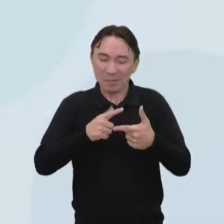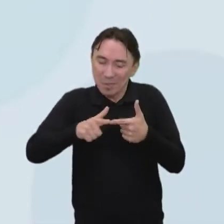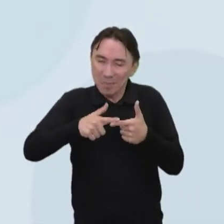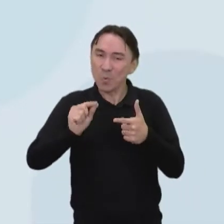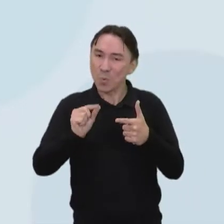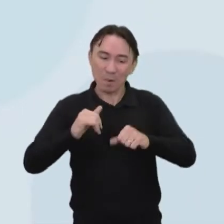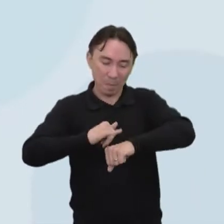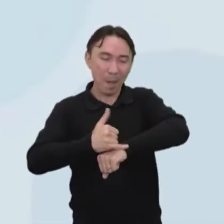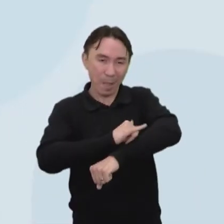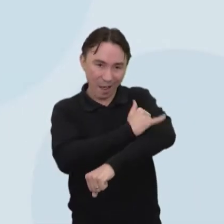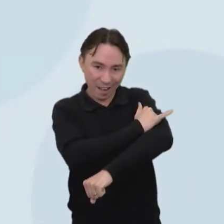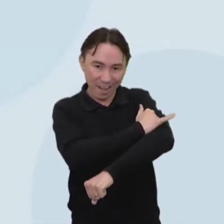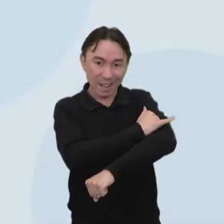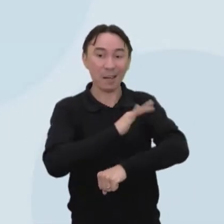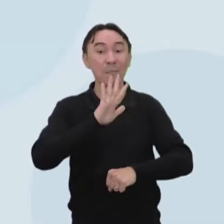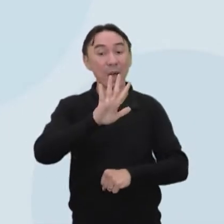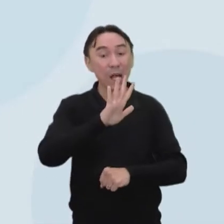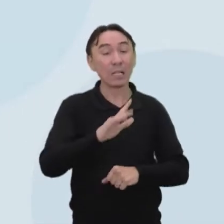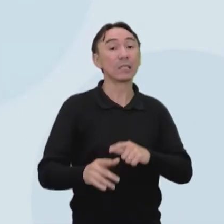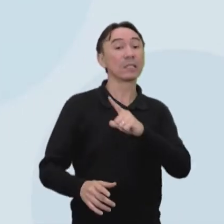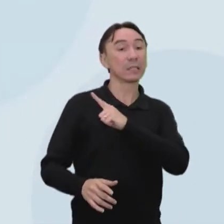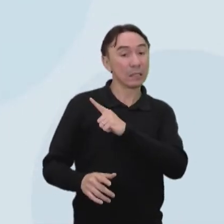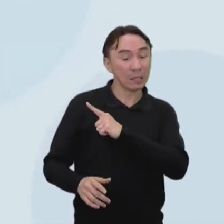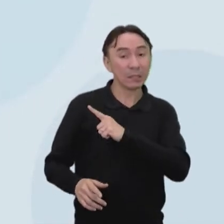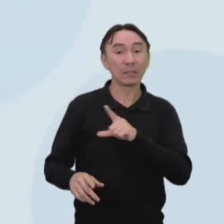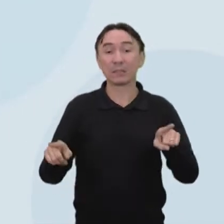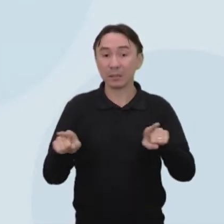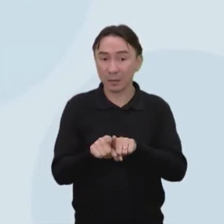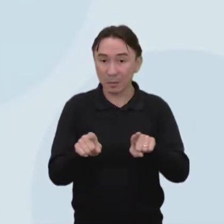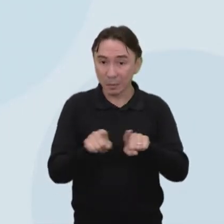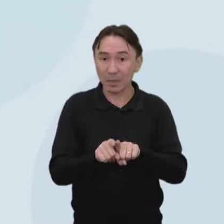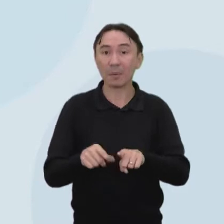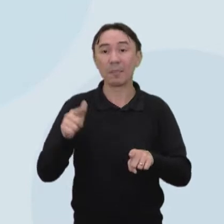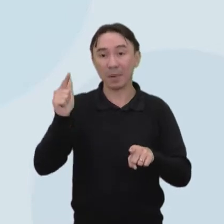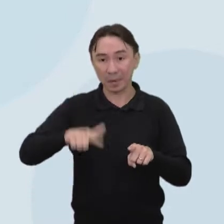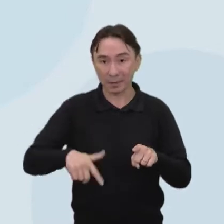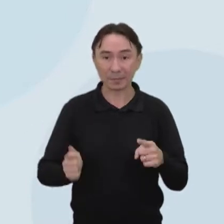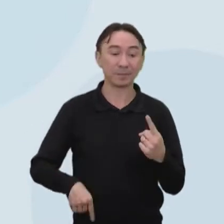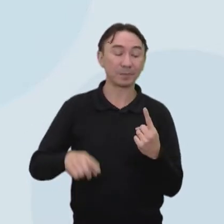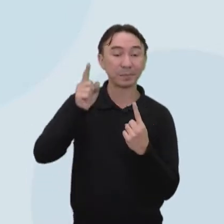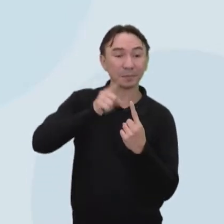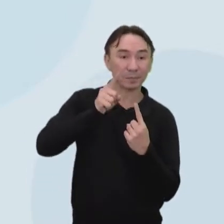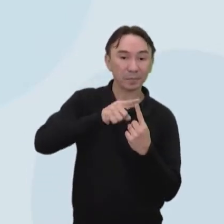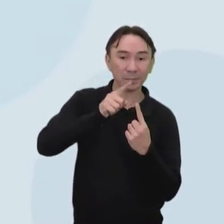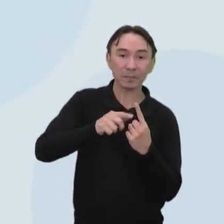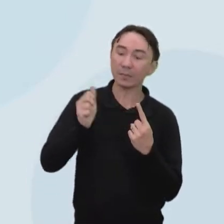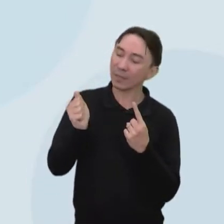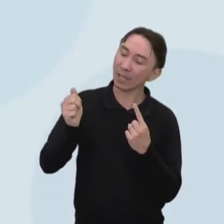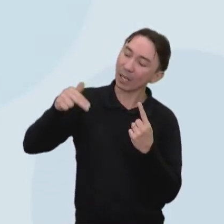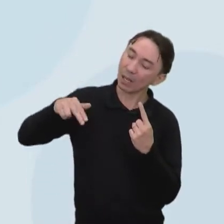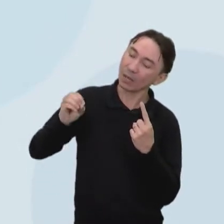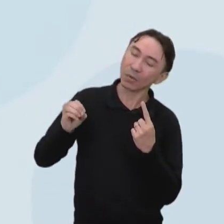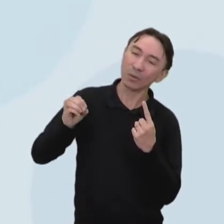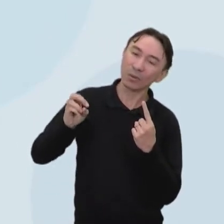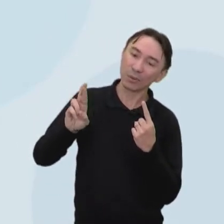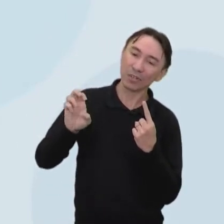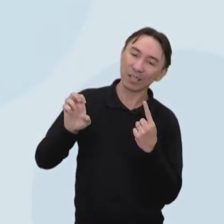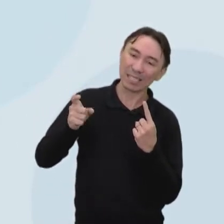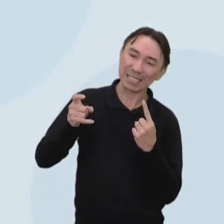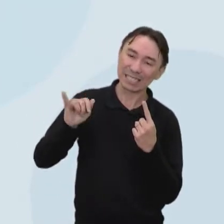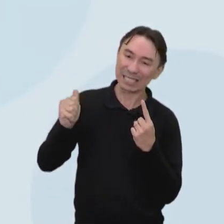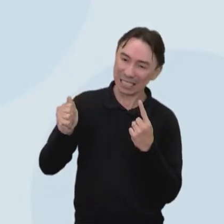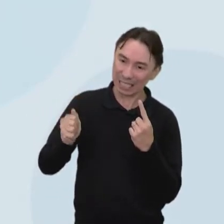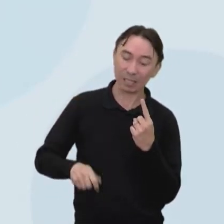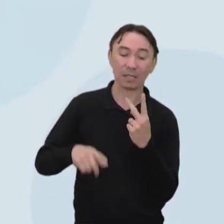principais transtornos que afetam muito a nossa população, que é a anorexia e a bulimia nervosa. Hoje a gente